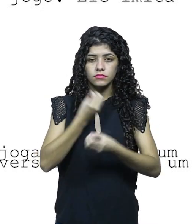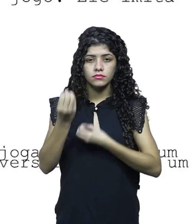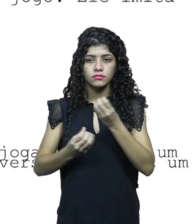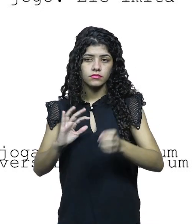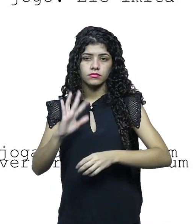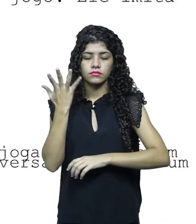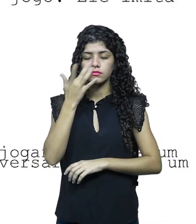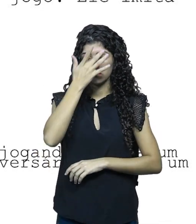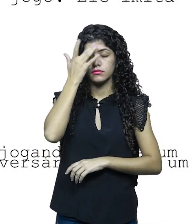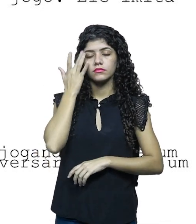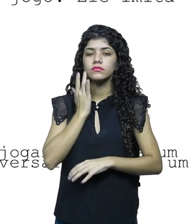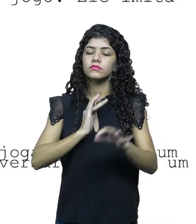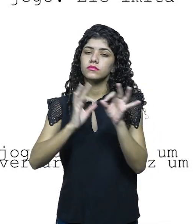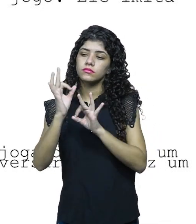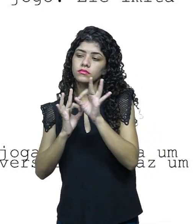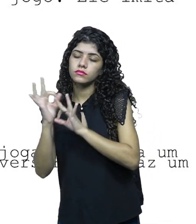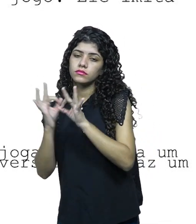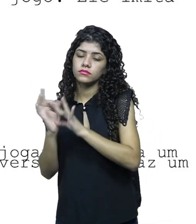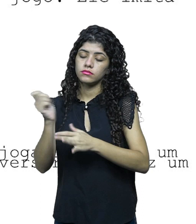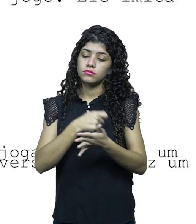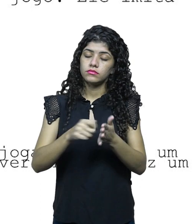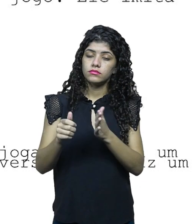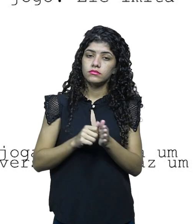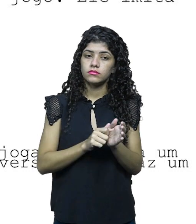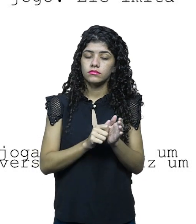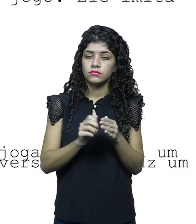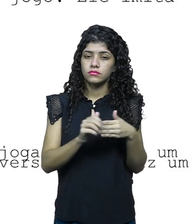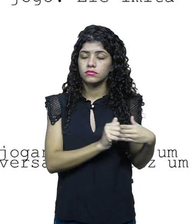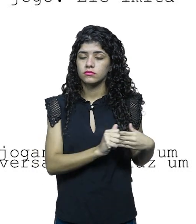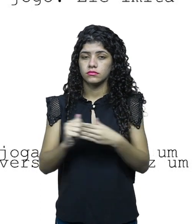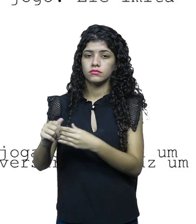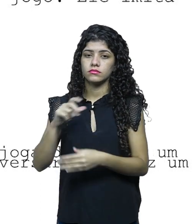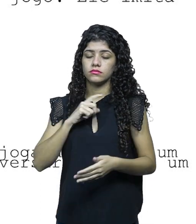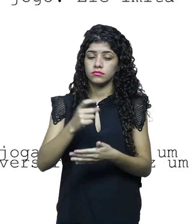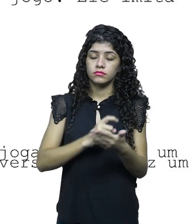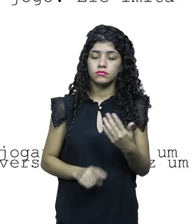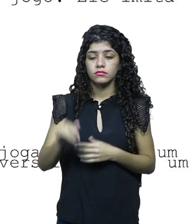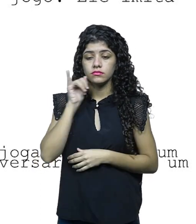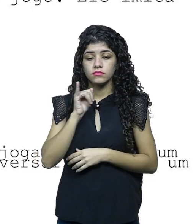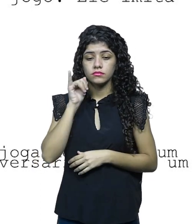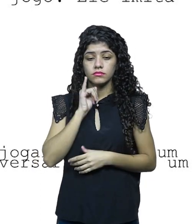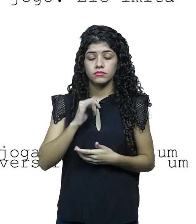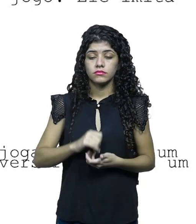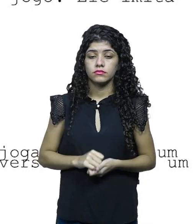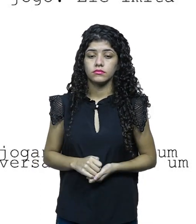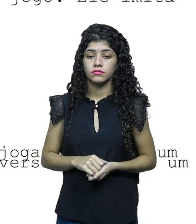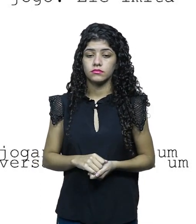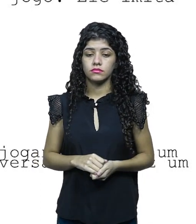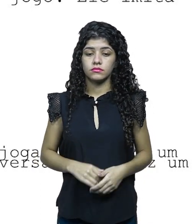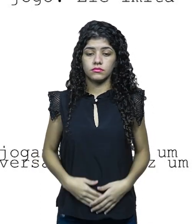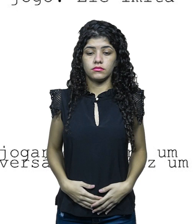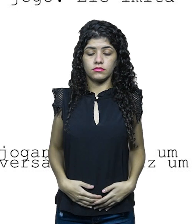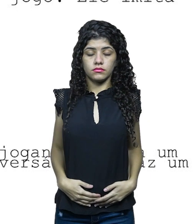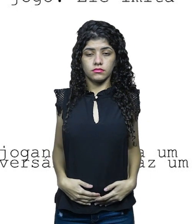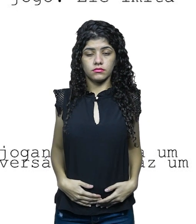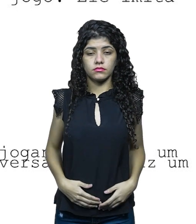assistir filme com o roteiro ali na mão, você olhando como é que a galera da produção produziu o que